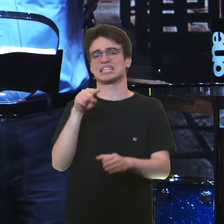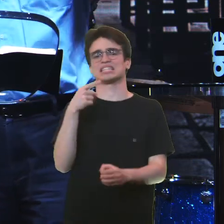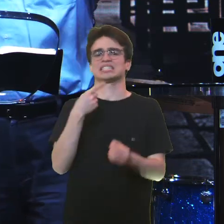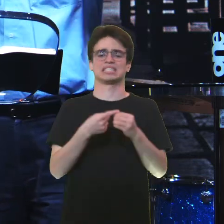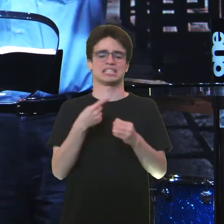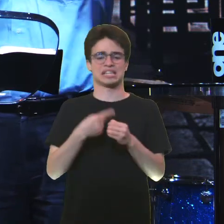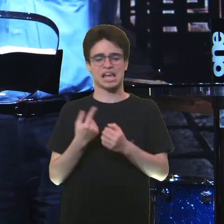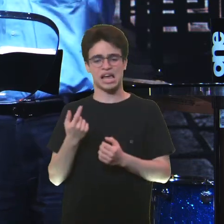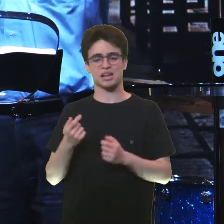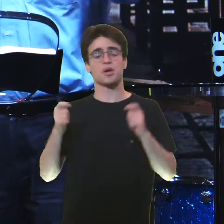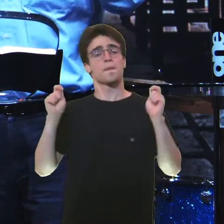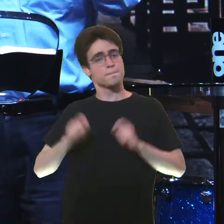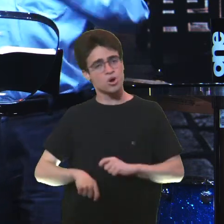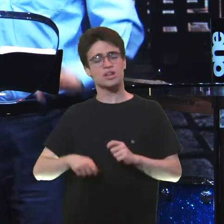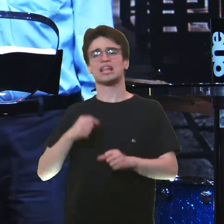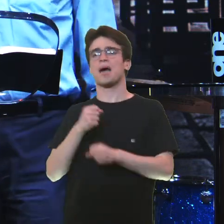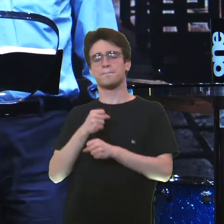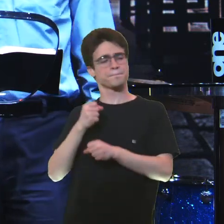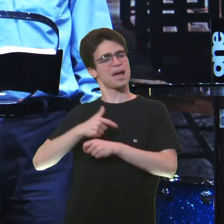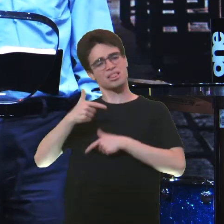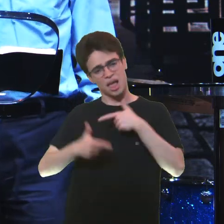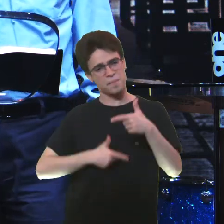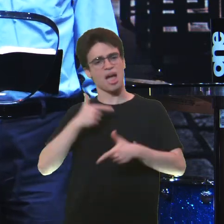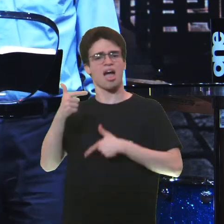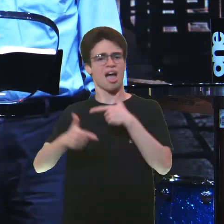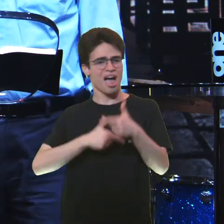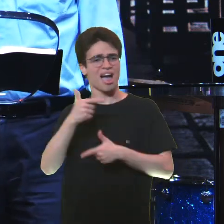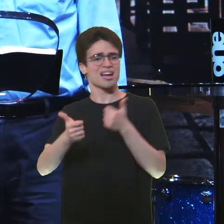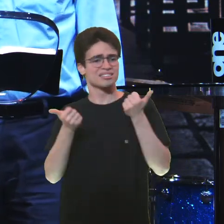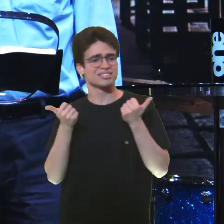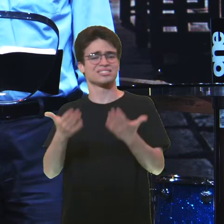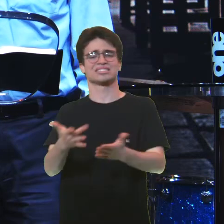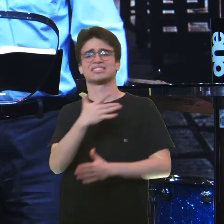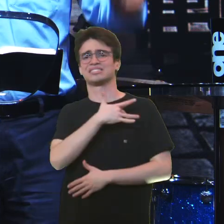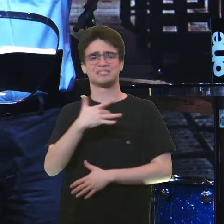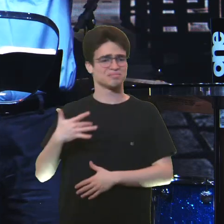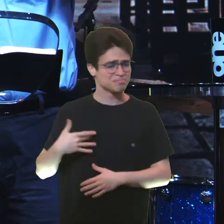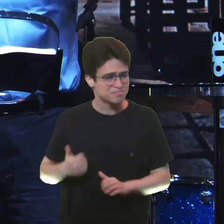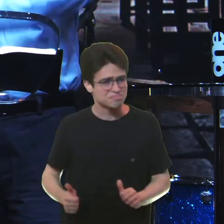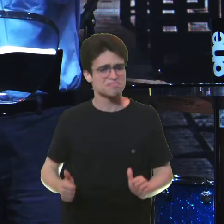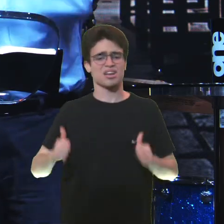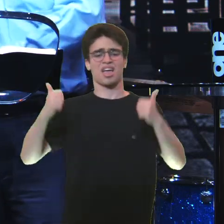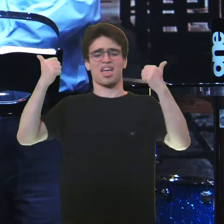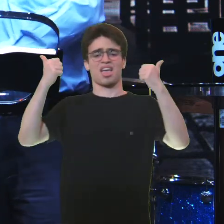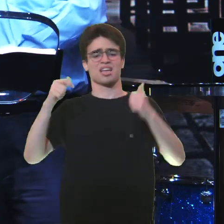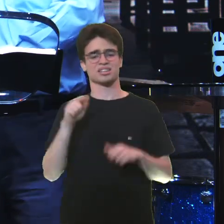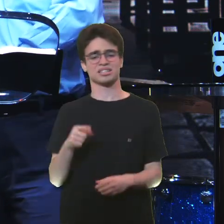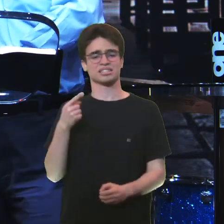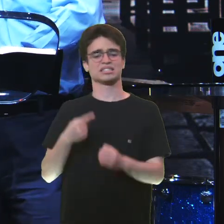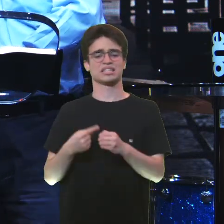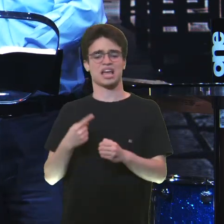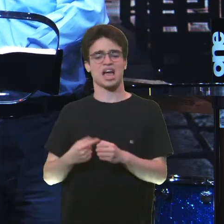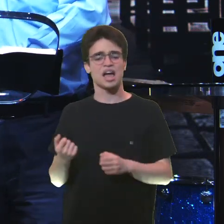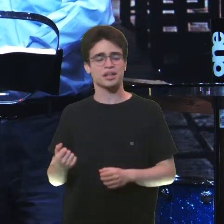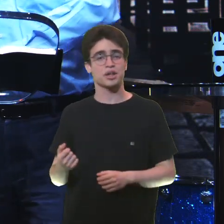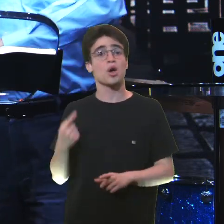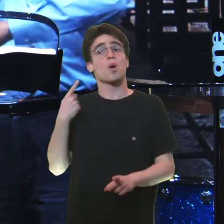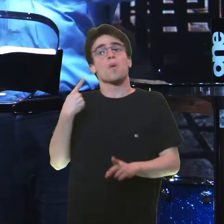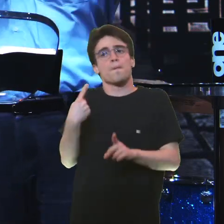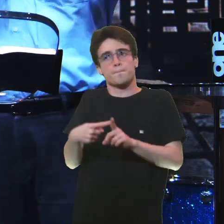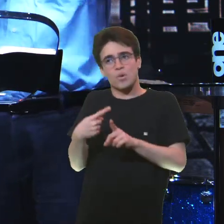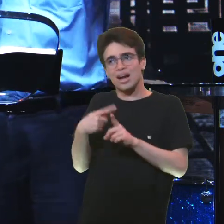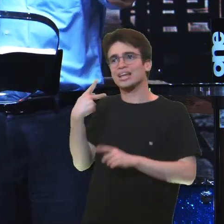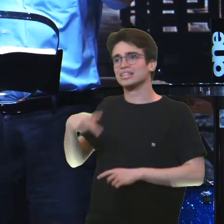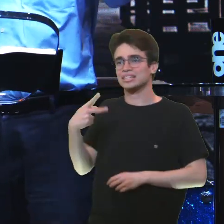nela. Trabajen por el bienestar de la Trabalhem ciudad. pelo bem-estar da cidade. Porque en el bienestar de la ciudad, Porque é no bem-estar